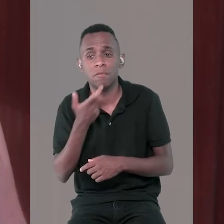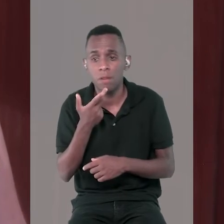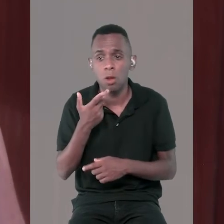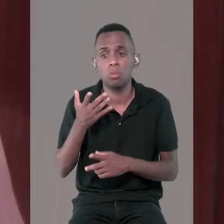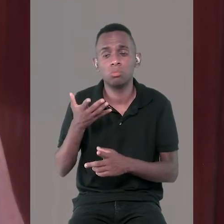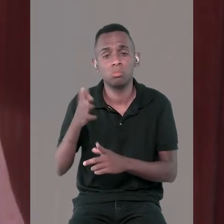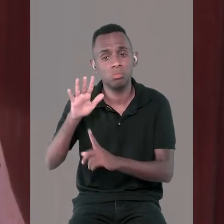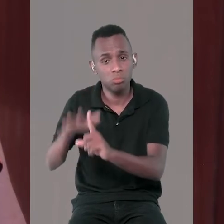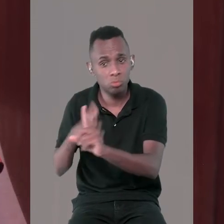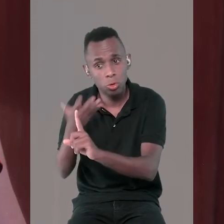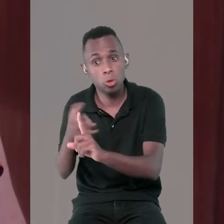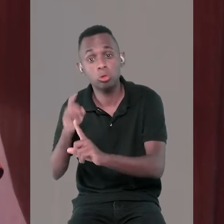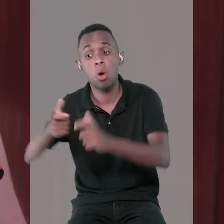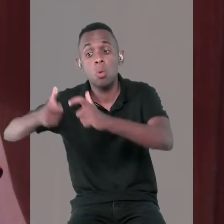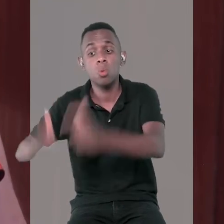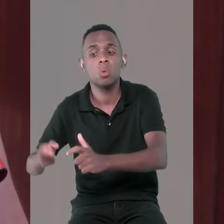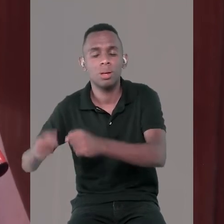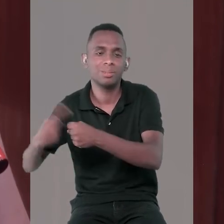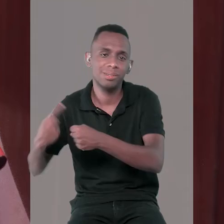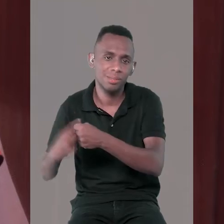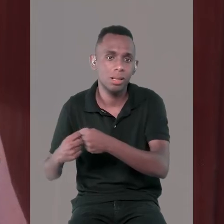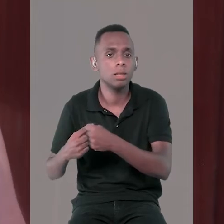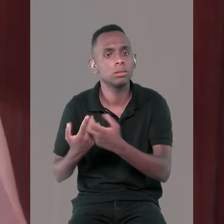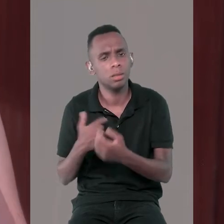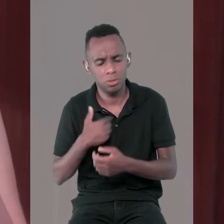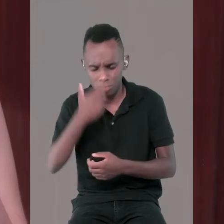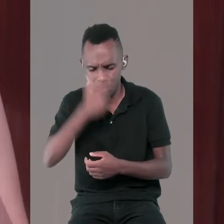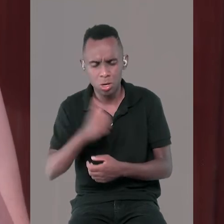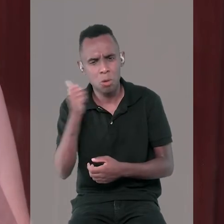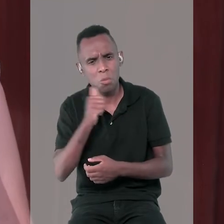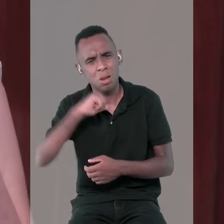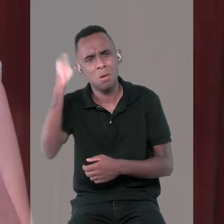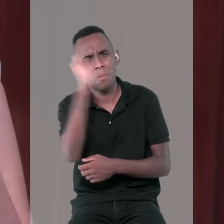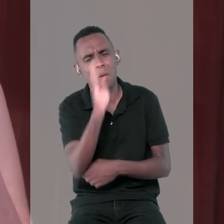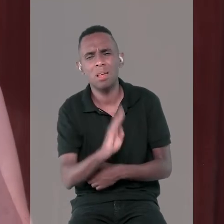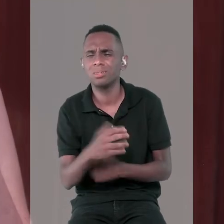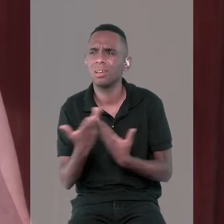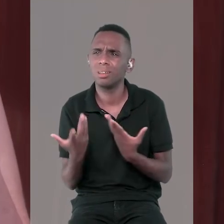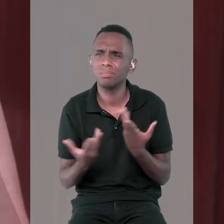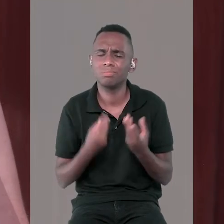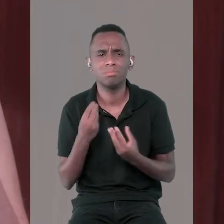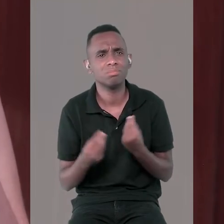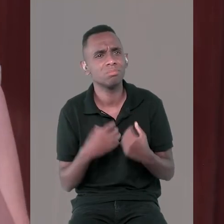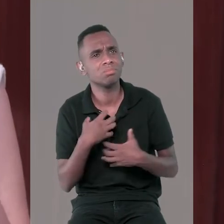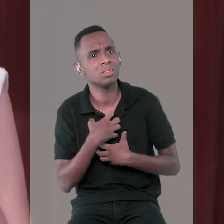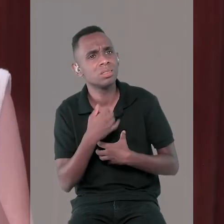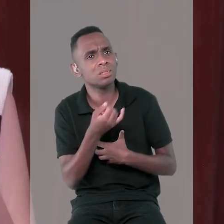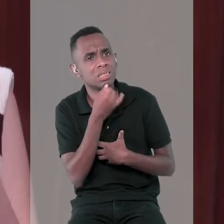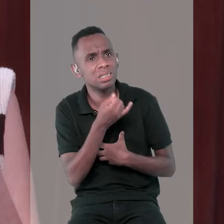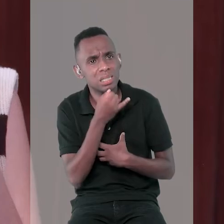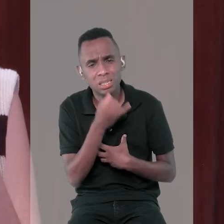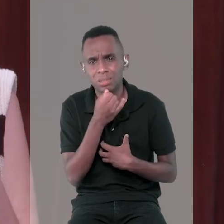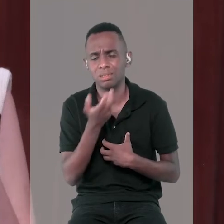o reconhecimento dela apenas localmente. E eu, como mulher, como brasileira, eu fico muito